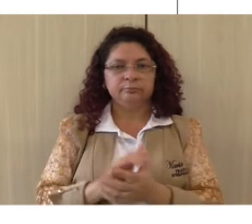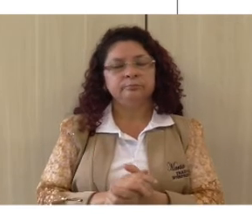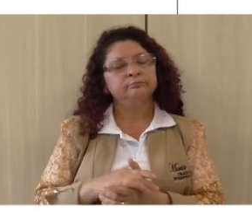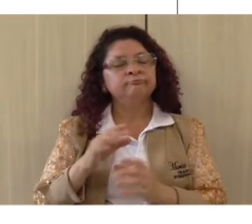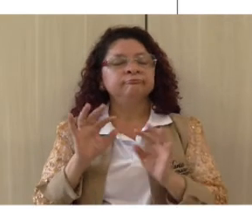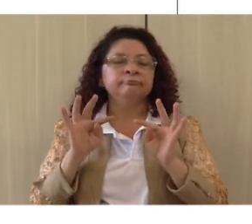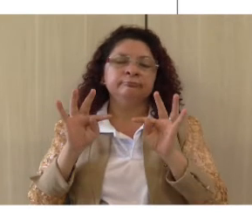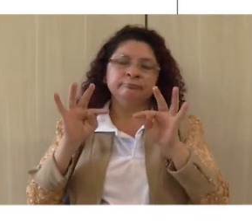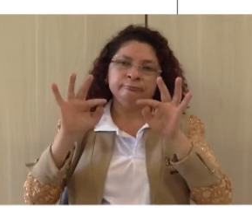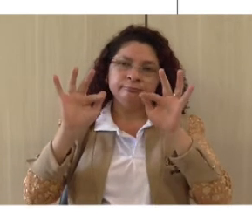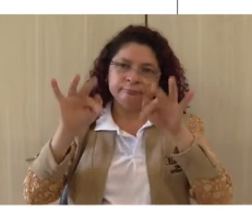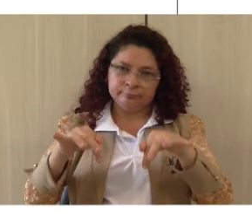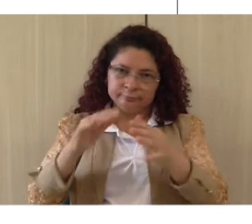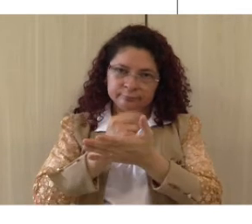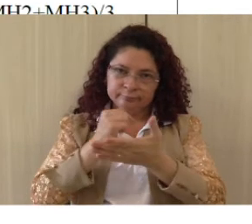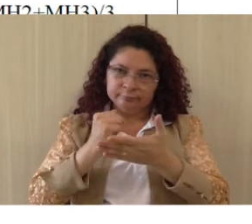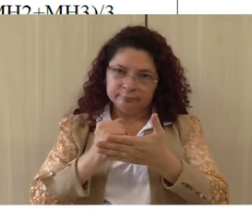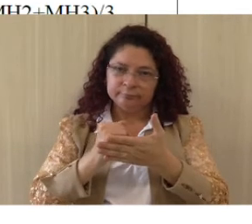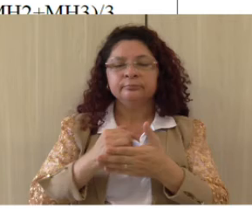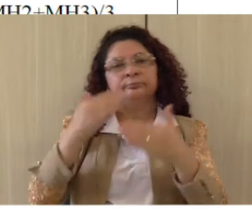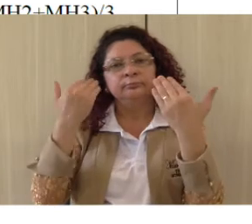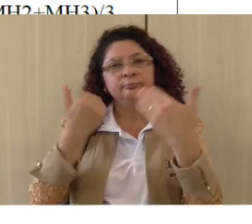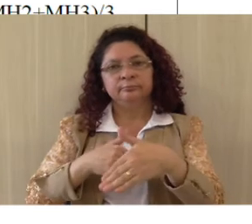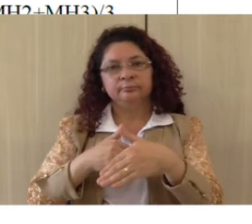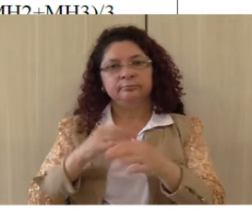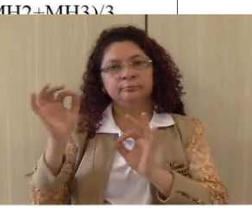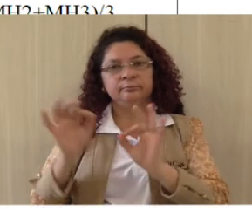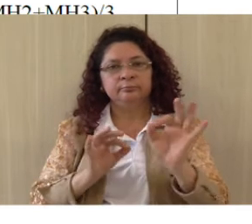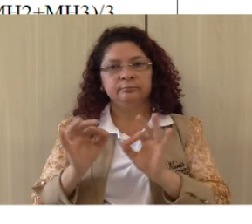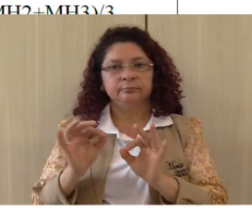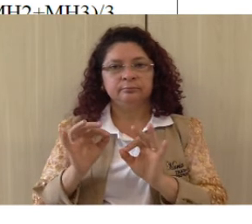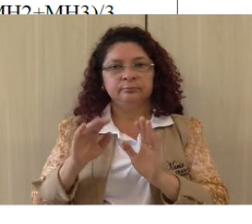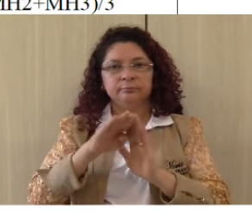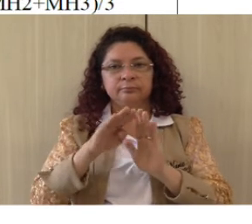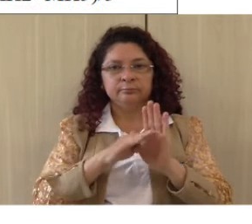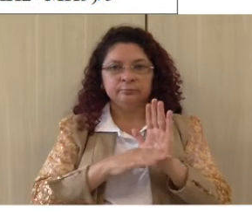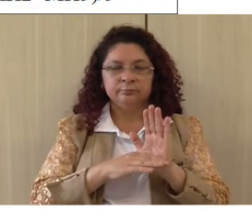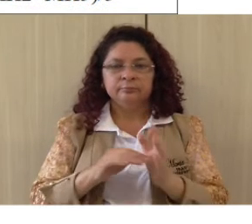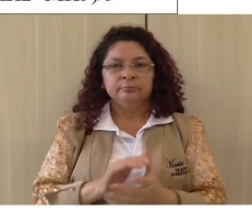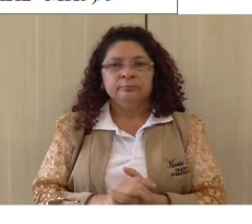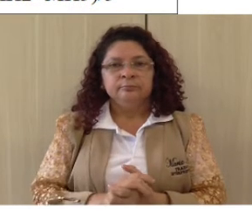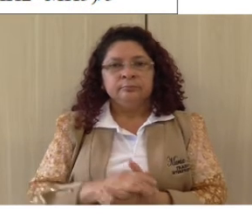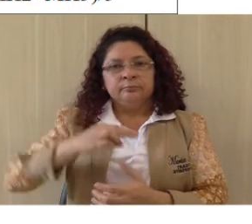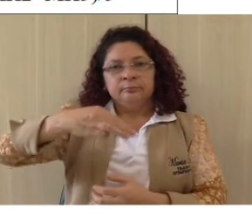média final com a qual o candidato concorrerá será calculada a partir da seguinte fórmula: